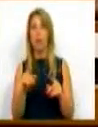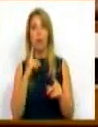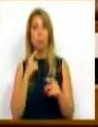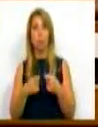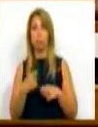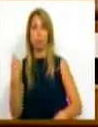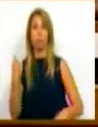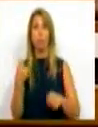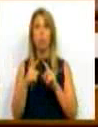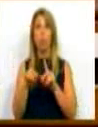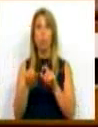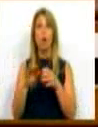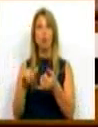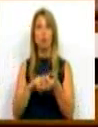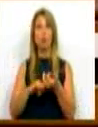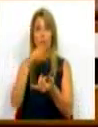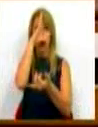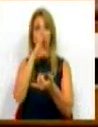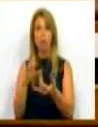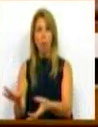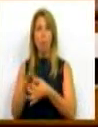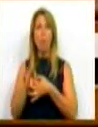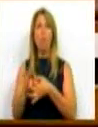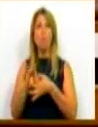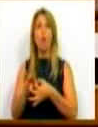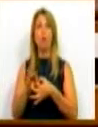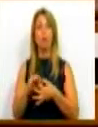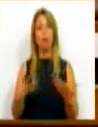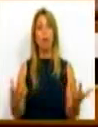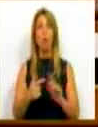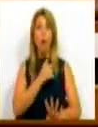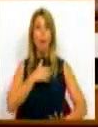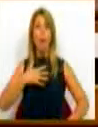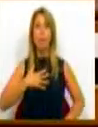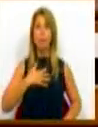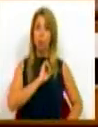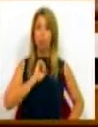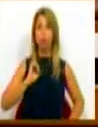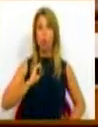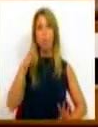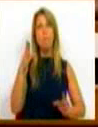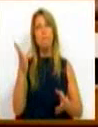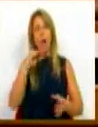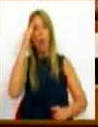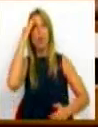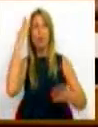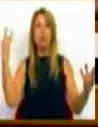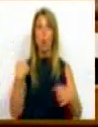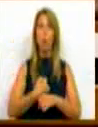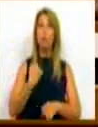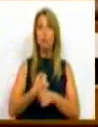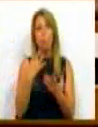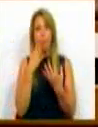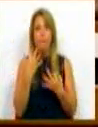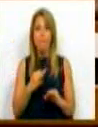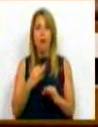estável e coesa. Do empresário mais consciencioso ao trabalhador mais humilde, temos a certeza